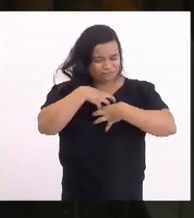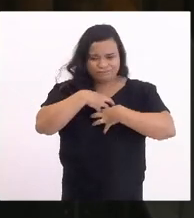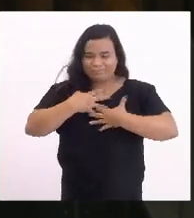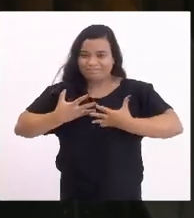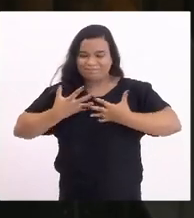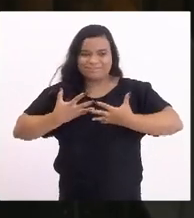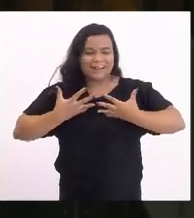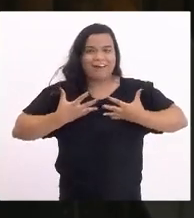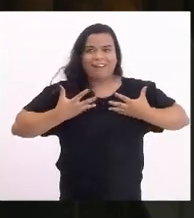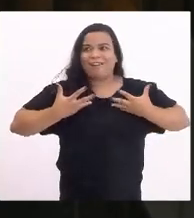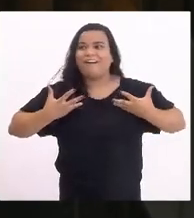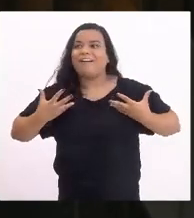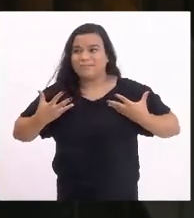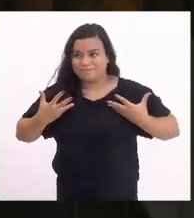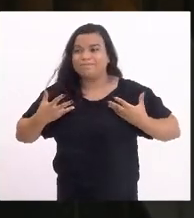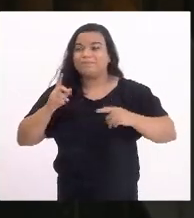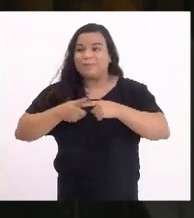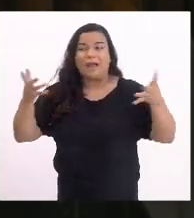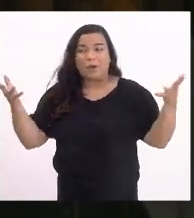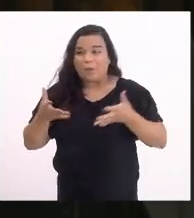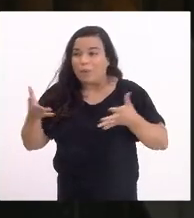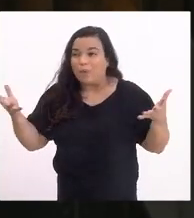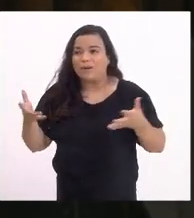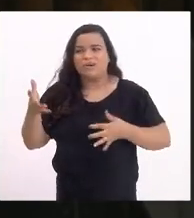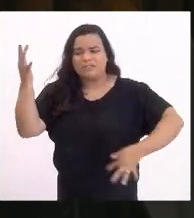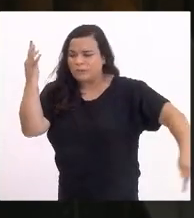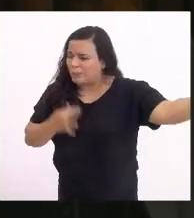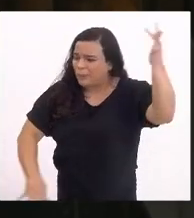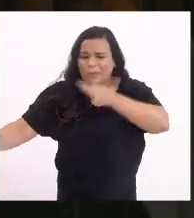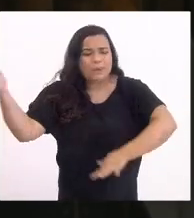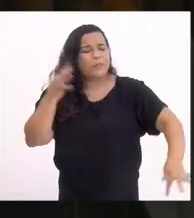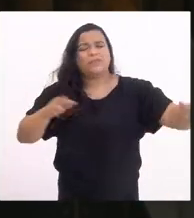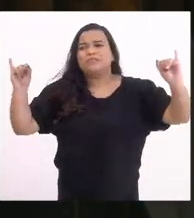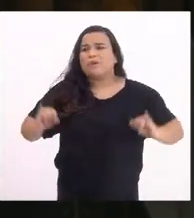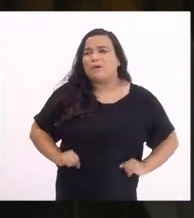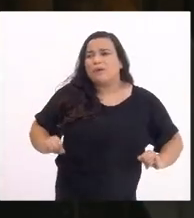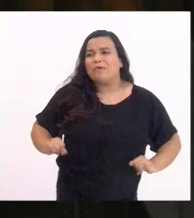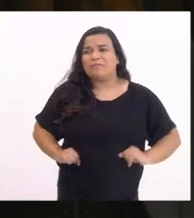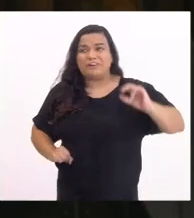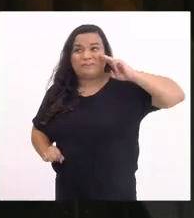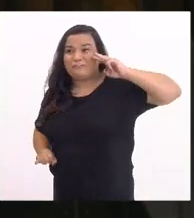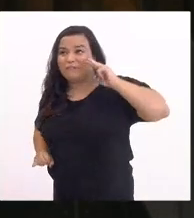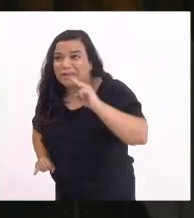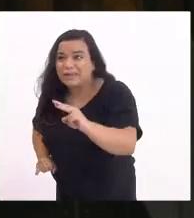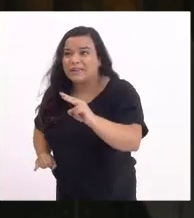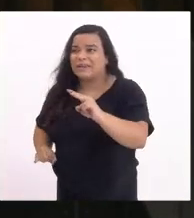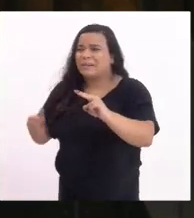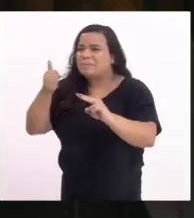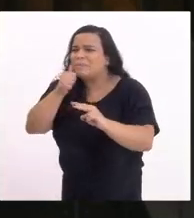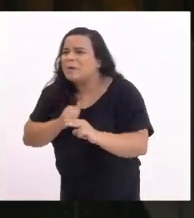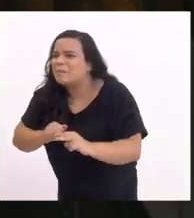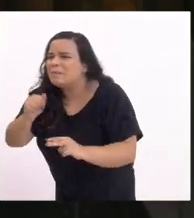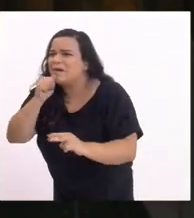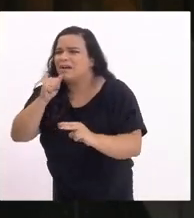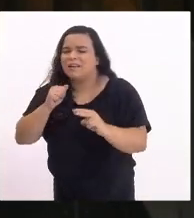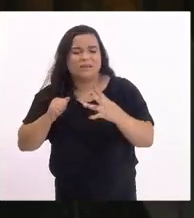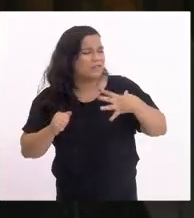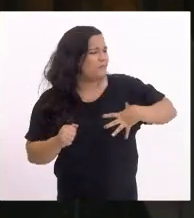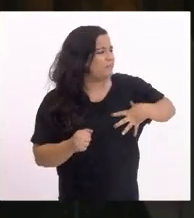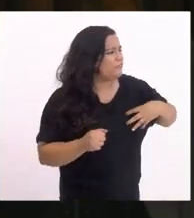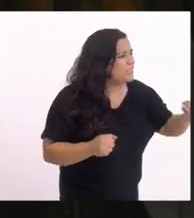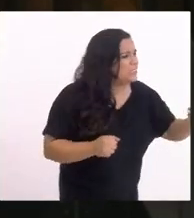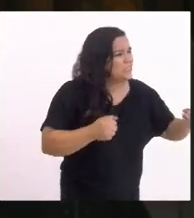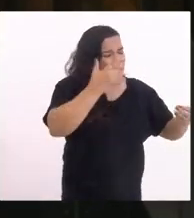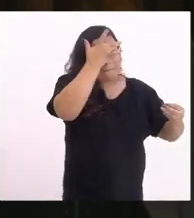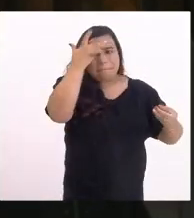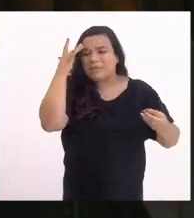quem está sentindo na pele essa dor, esse sofrimento, quer ver uma mãe, quer ver um filho, quer ver as